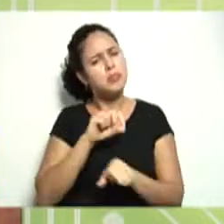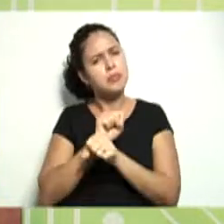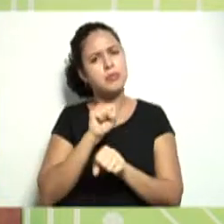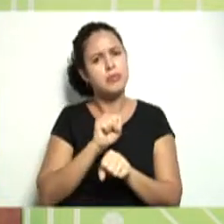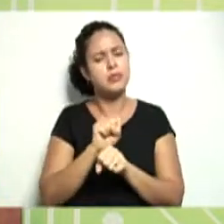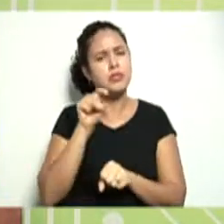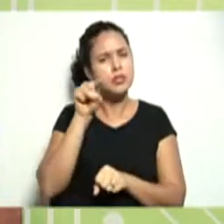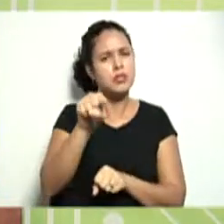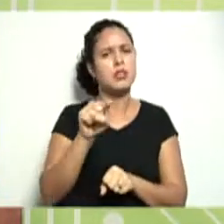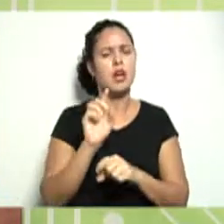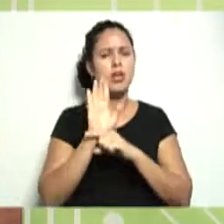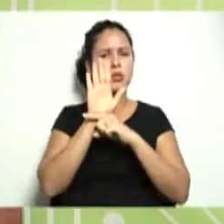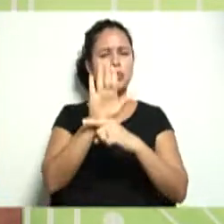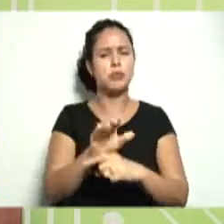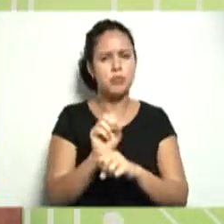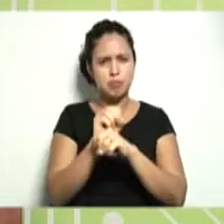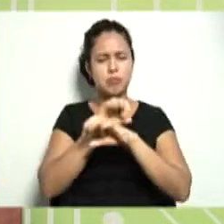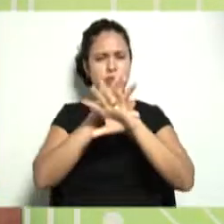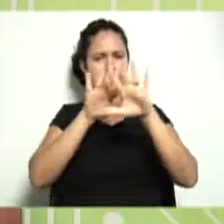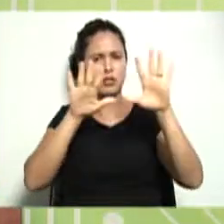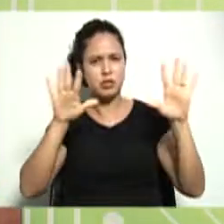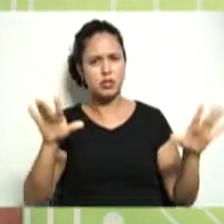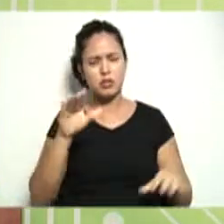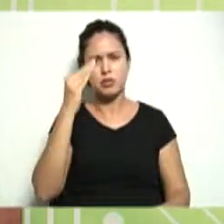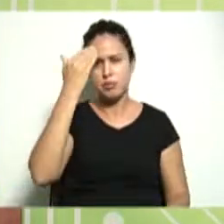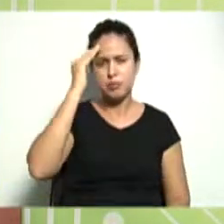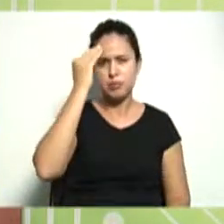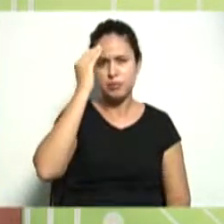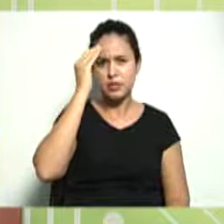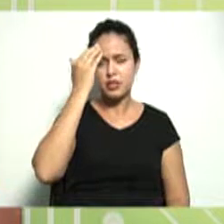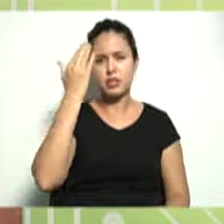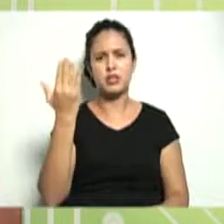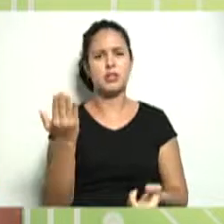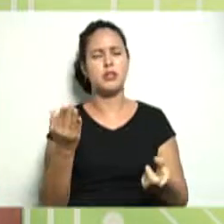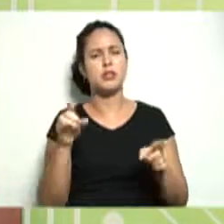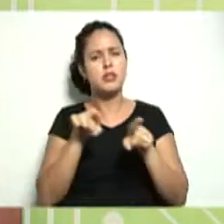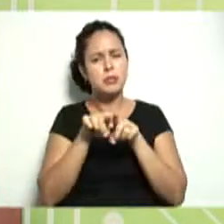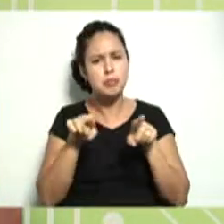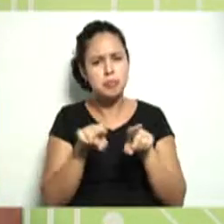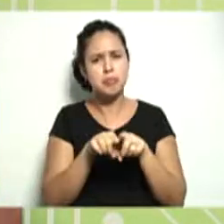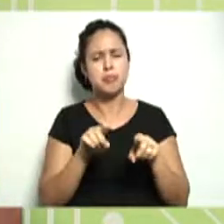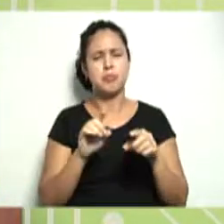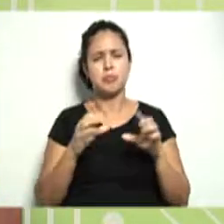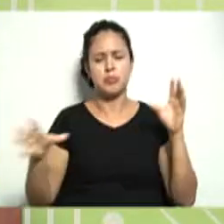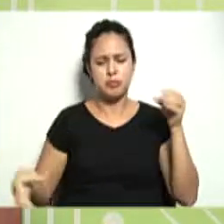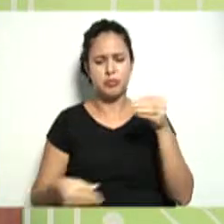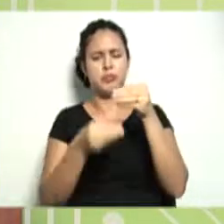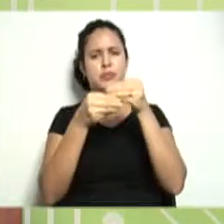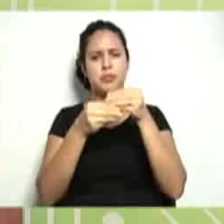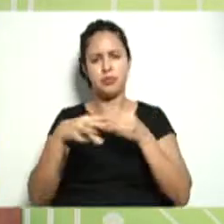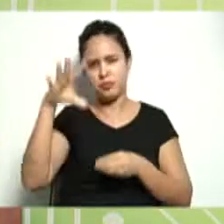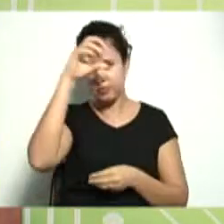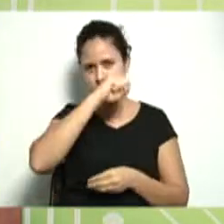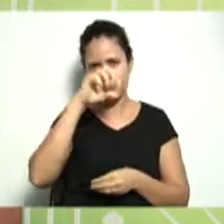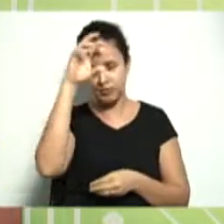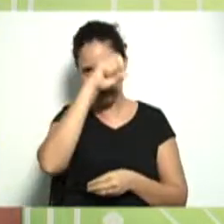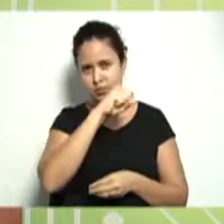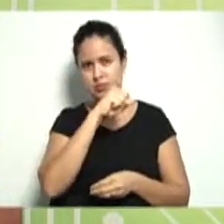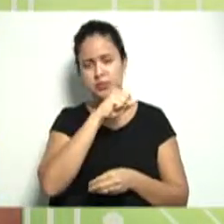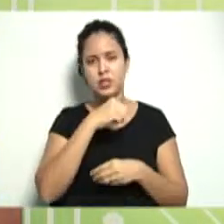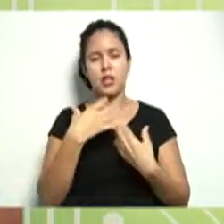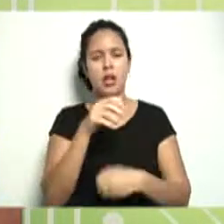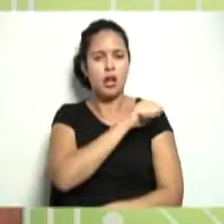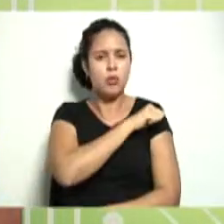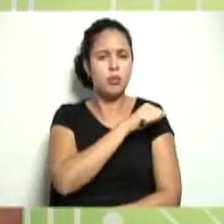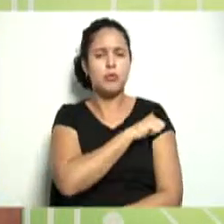tenham sido elucidativas, que as aulas tenham sido compreensíveis, que tenha realmente agregado conhecimento para os